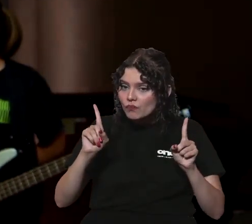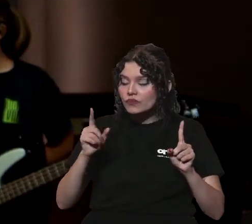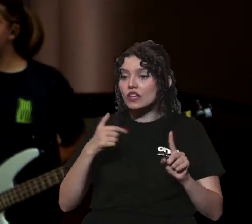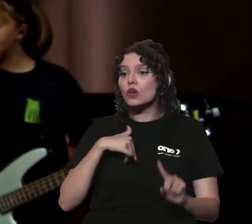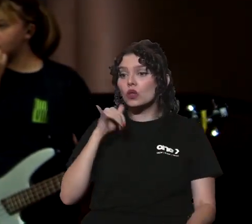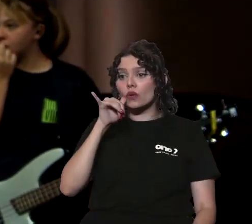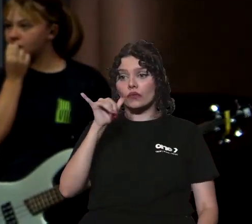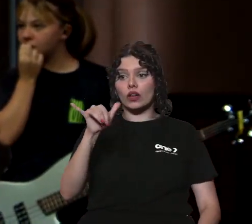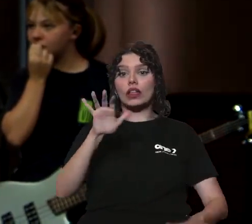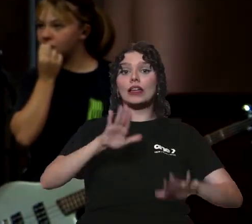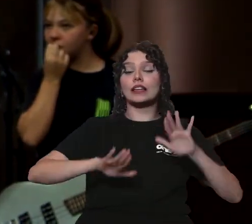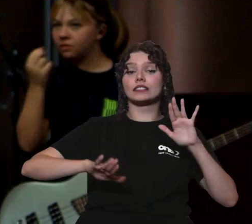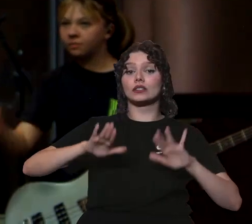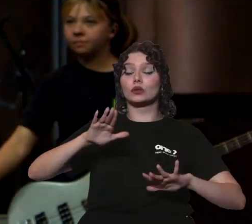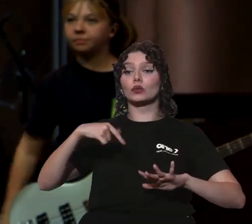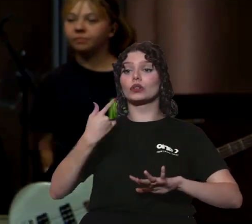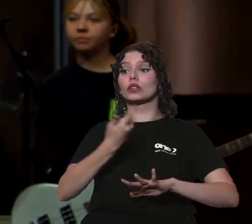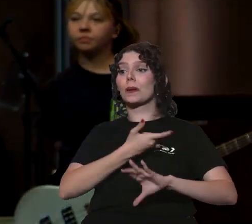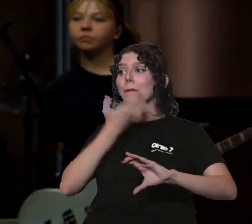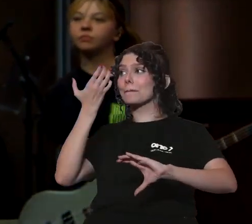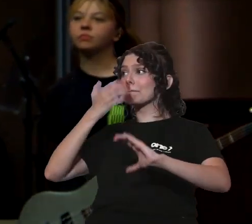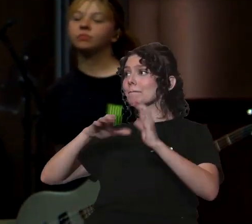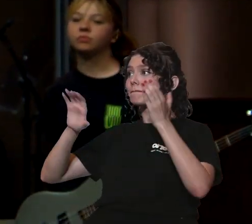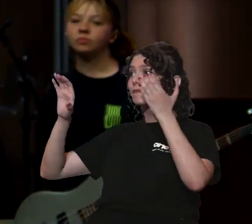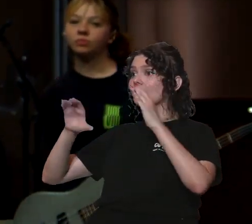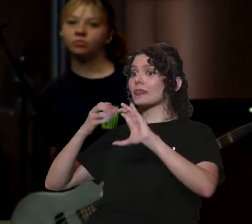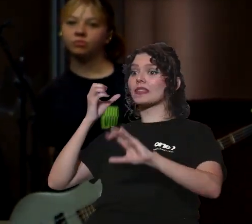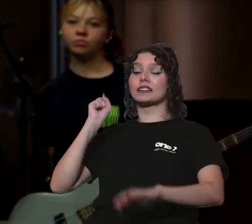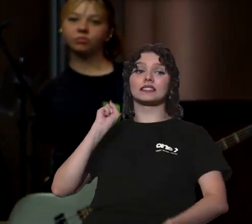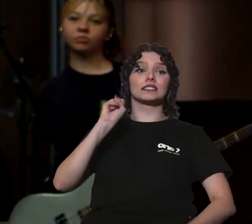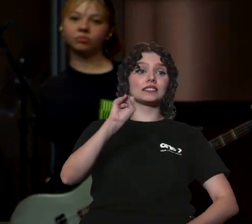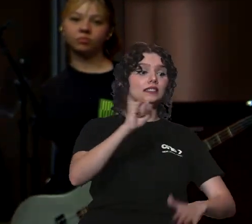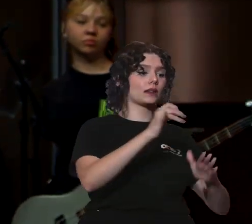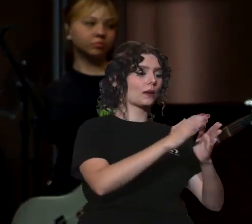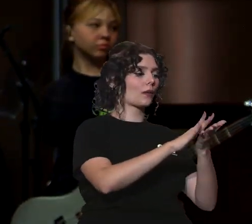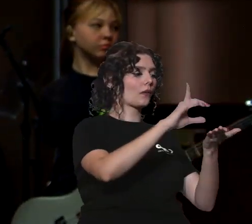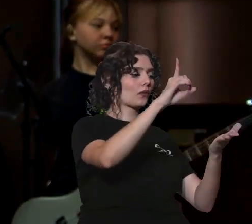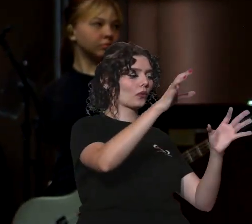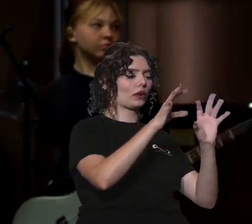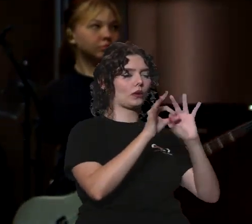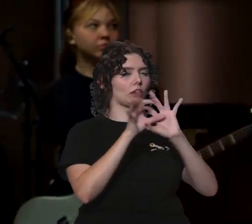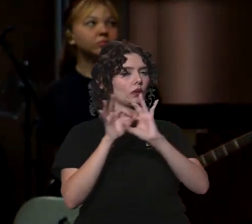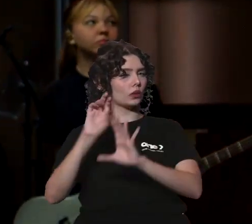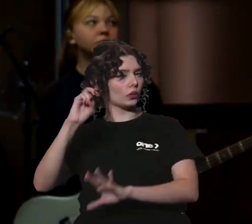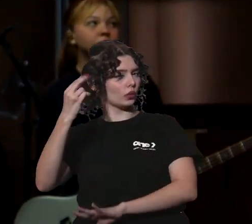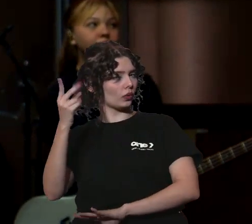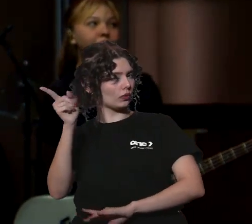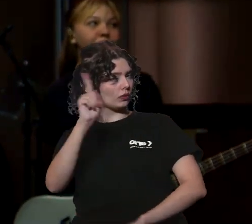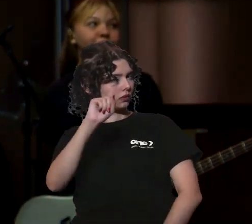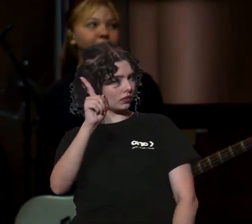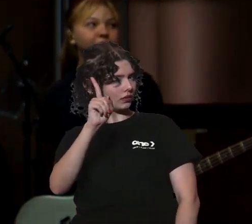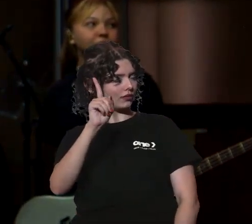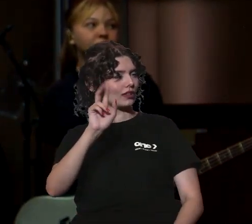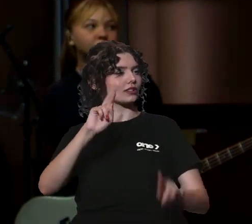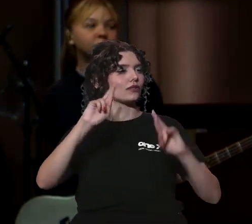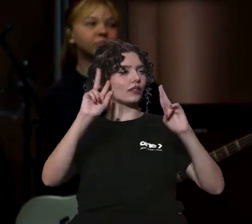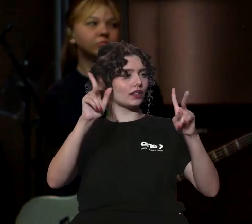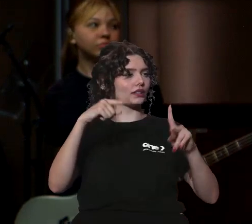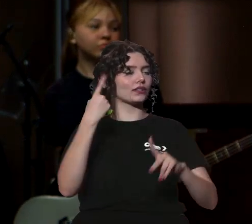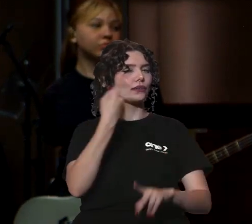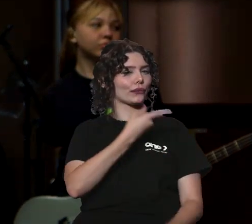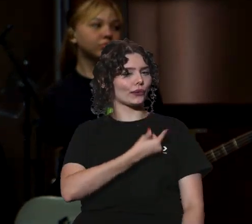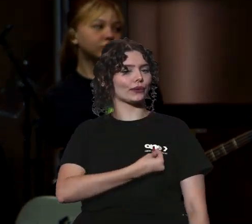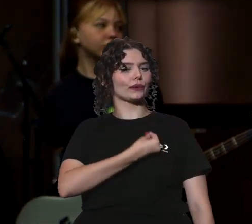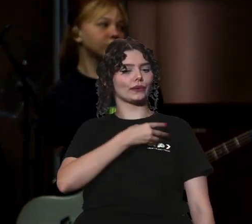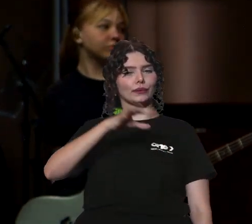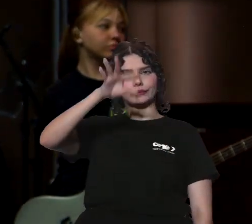que dependendo do que a gente canta, se tem a ver com a palavra de Deus ou não, isso faz diferença na nossa vida espiritual. Hoje